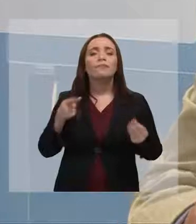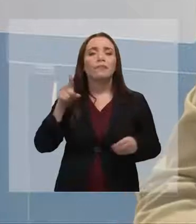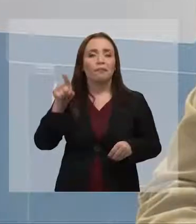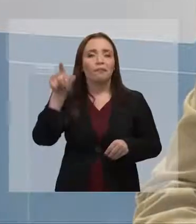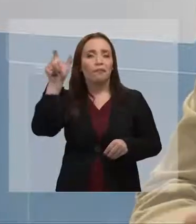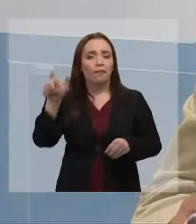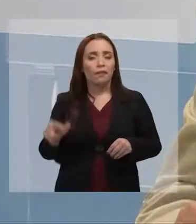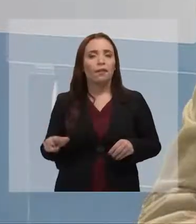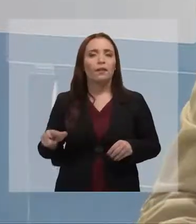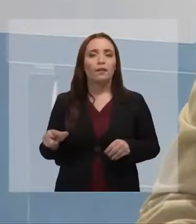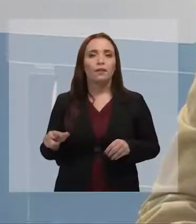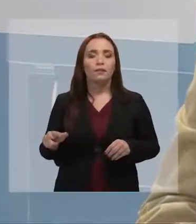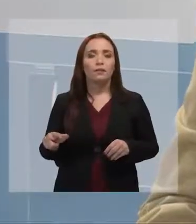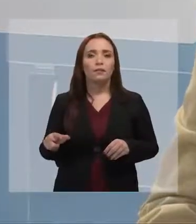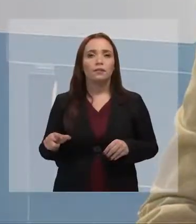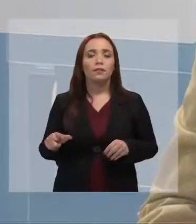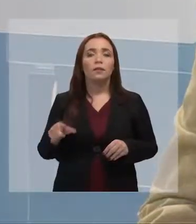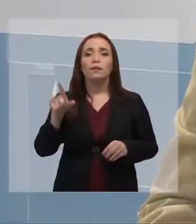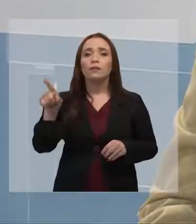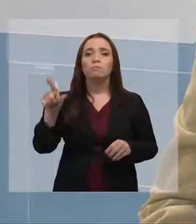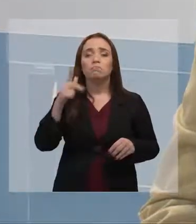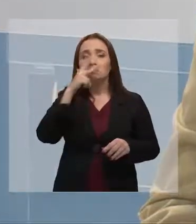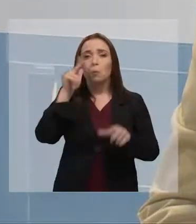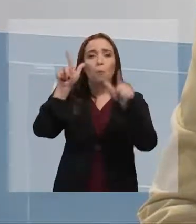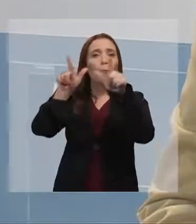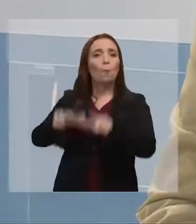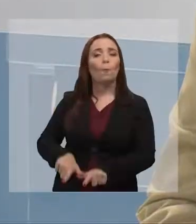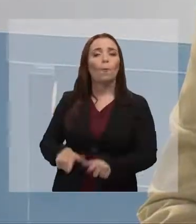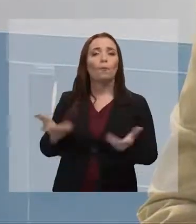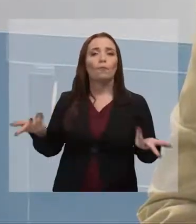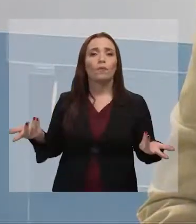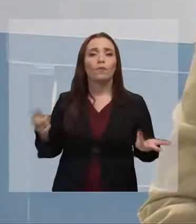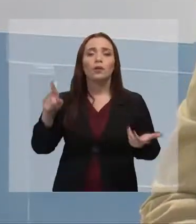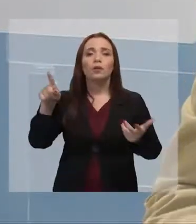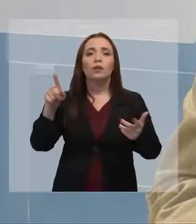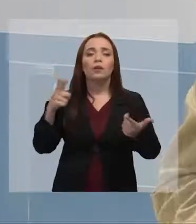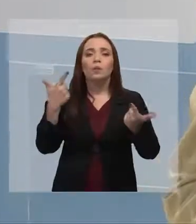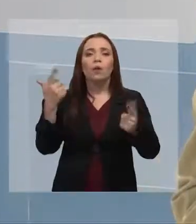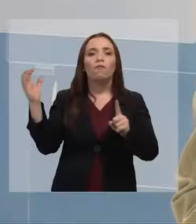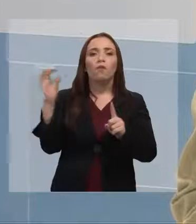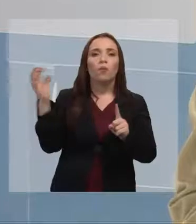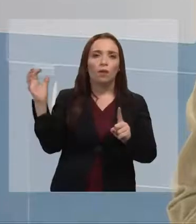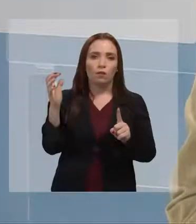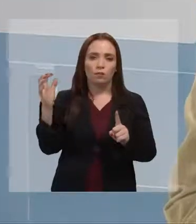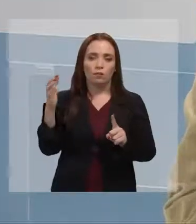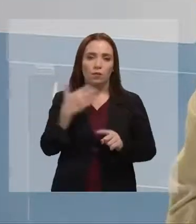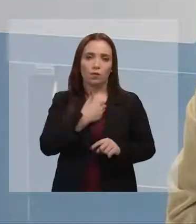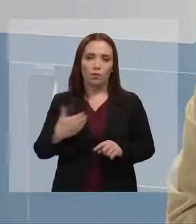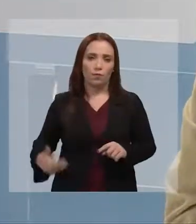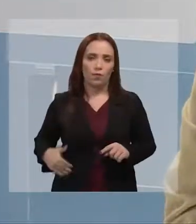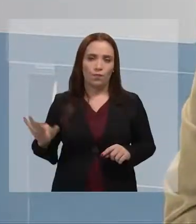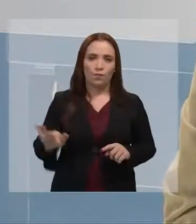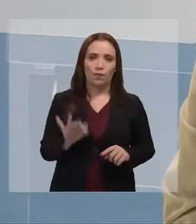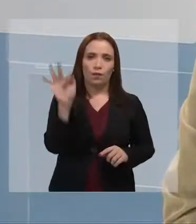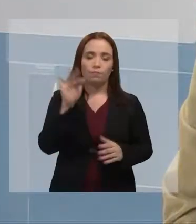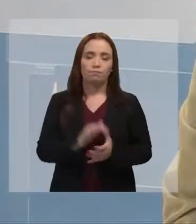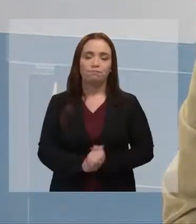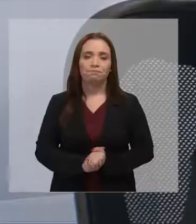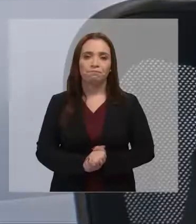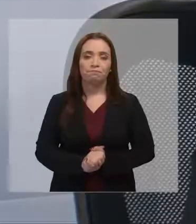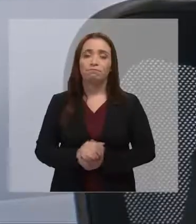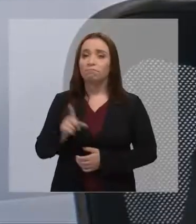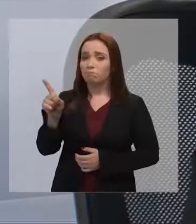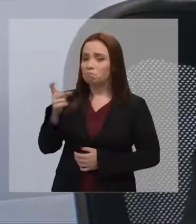um espaço meio que inóspito do ponto de vista das pretensões do governo federal. A